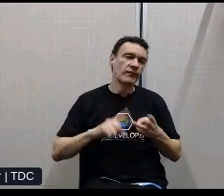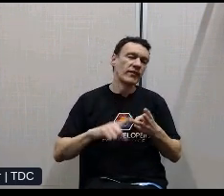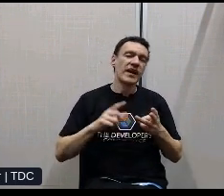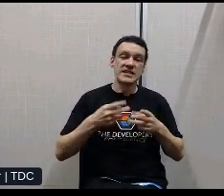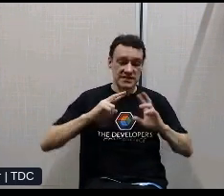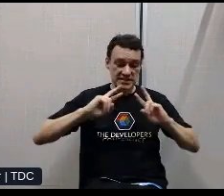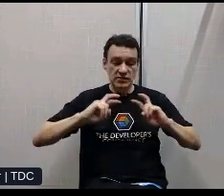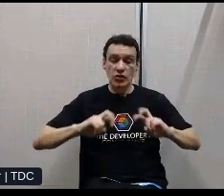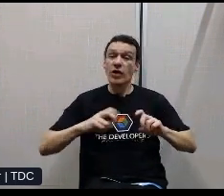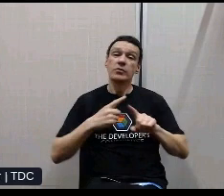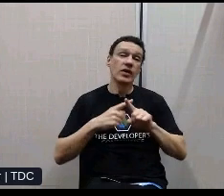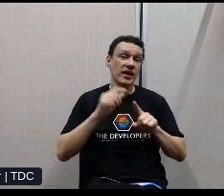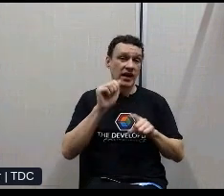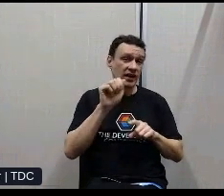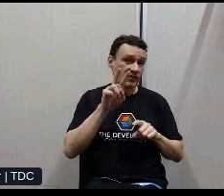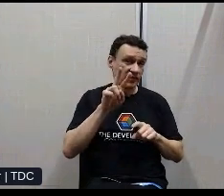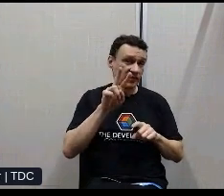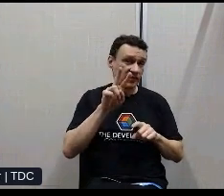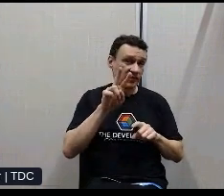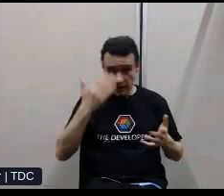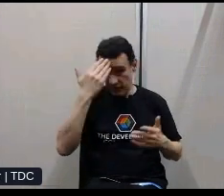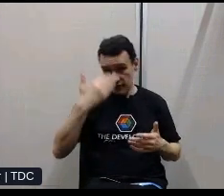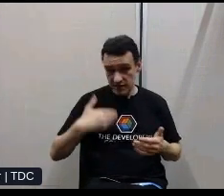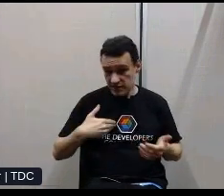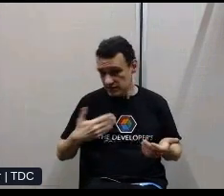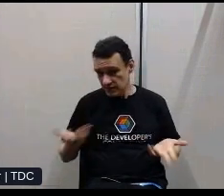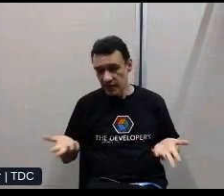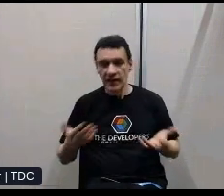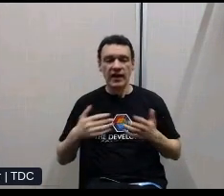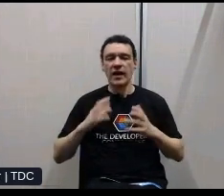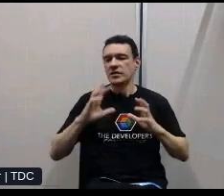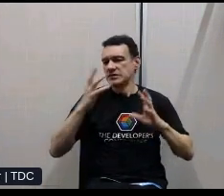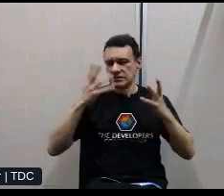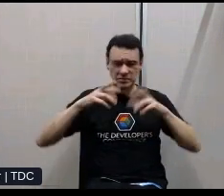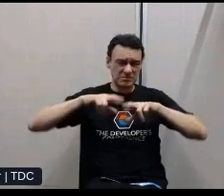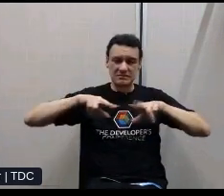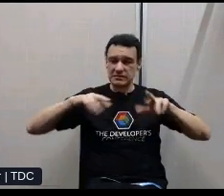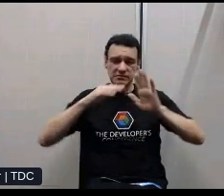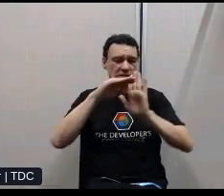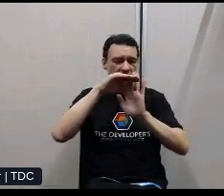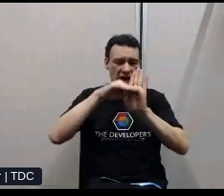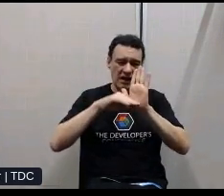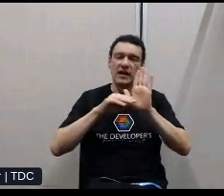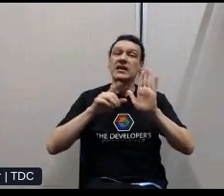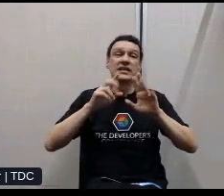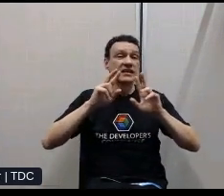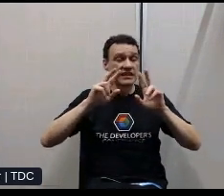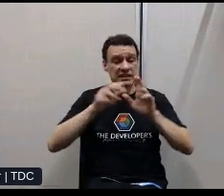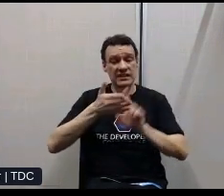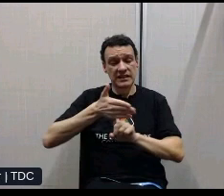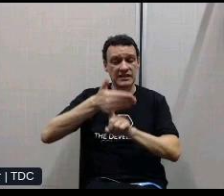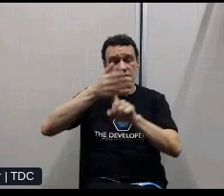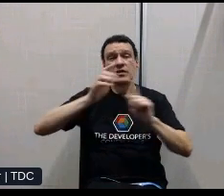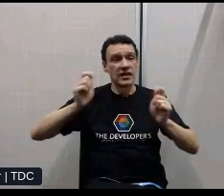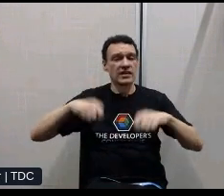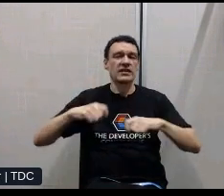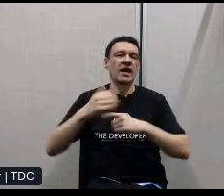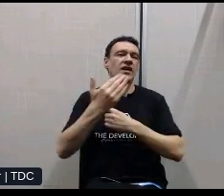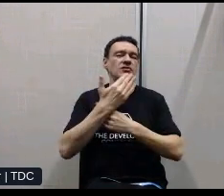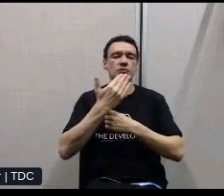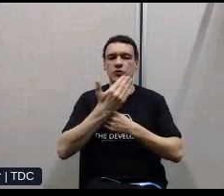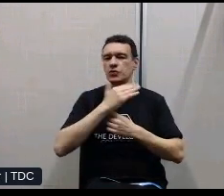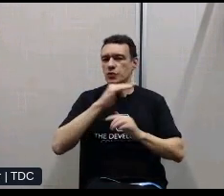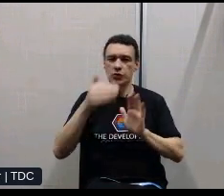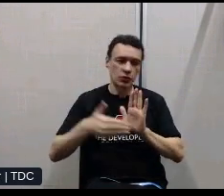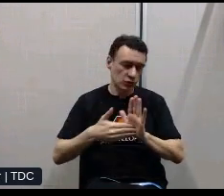distúrbio de movimento e assim por diante. Então, tem uma listinha aqui bem interessante. E considerações finais. A Agenda de 2030,